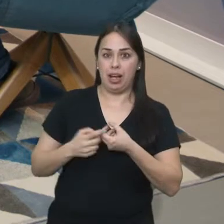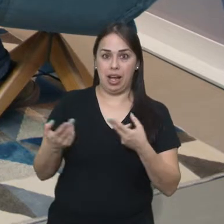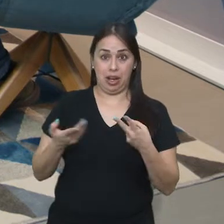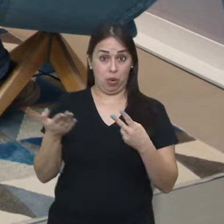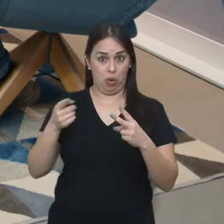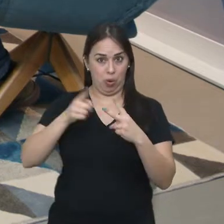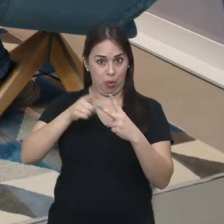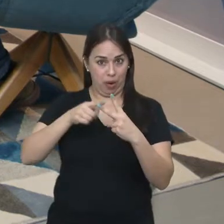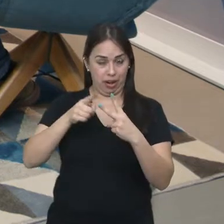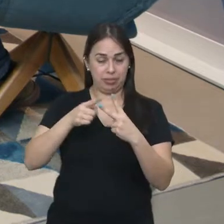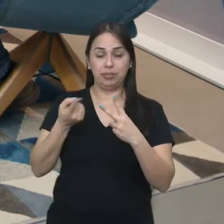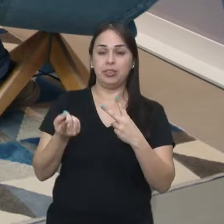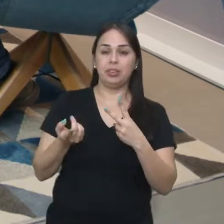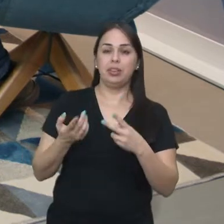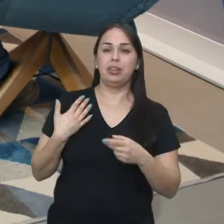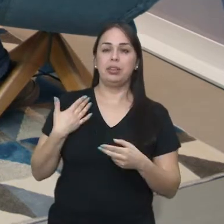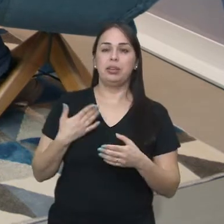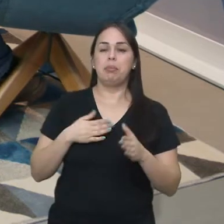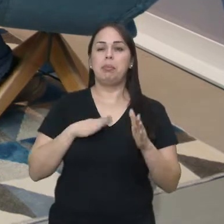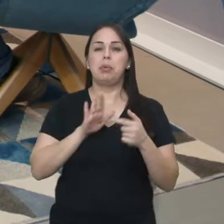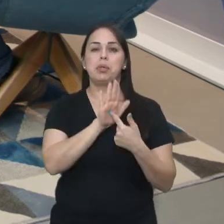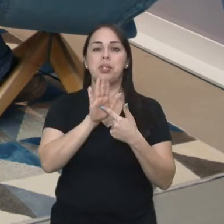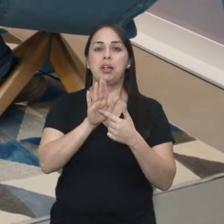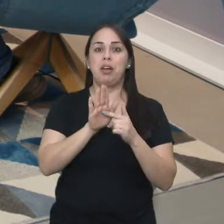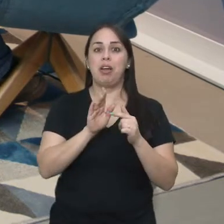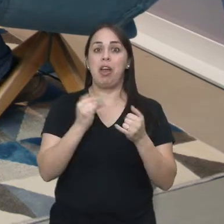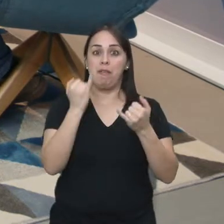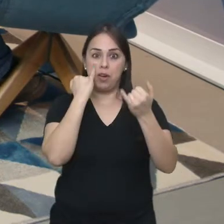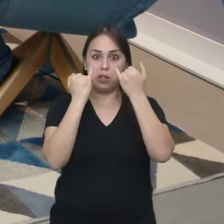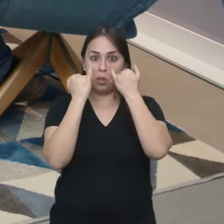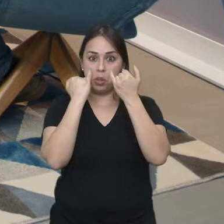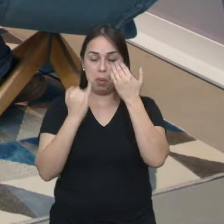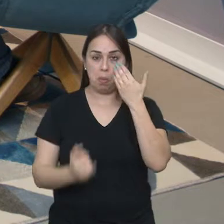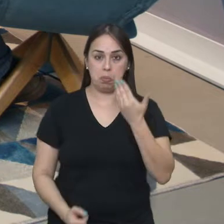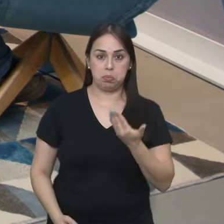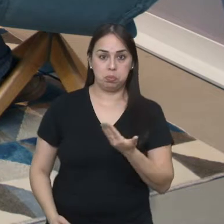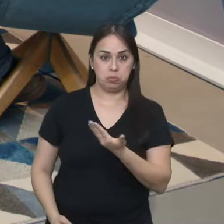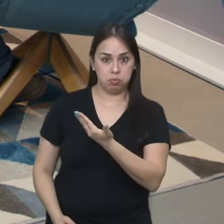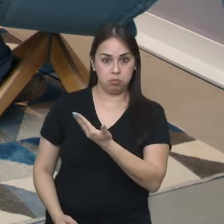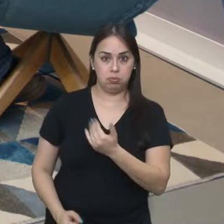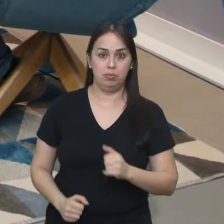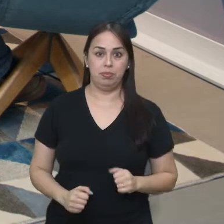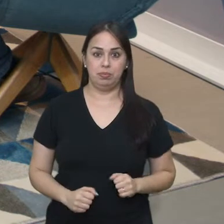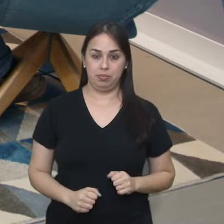bloco, expondo alguns dados que a gente vai colocar na tela.